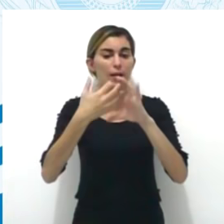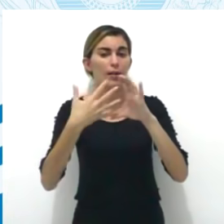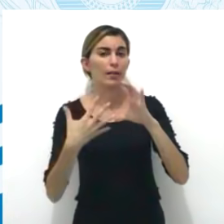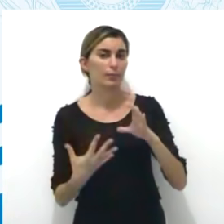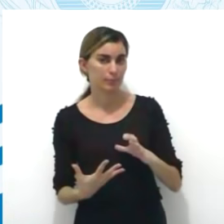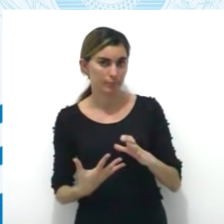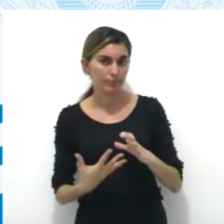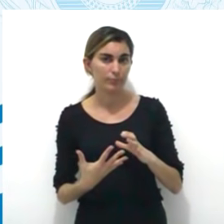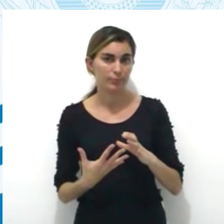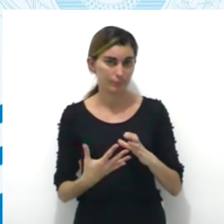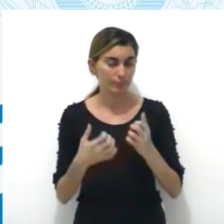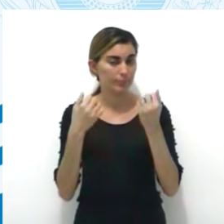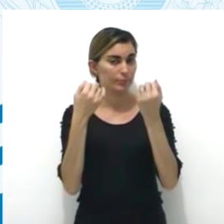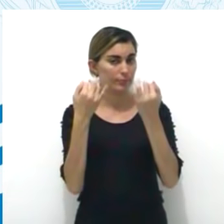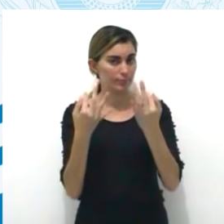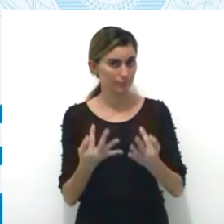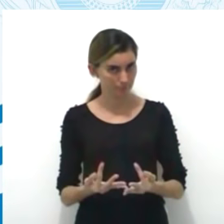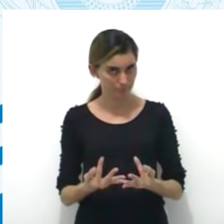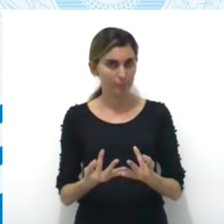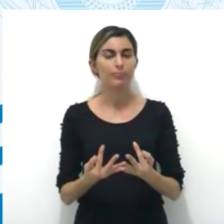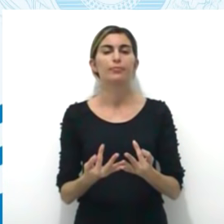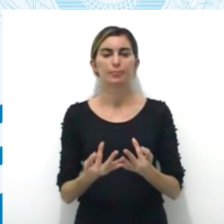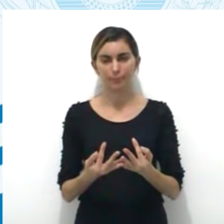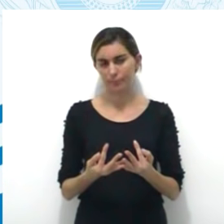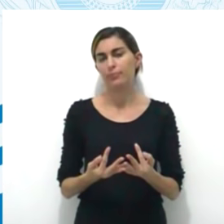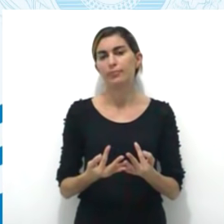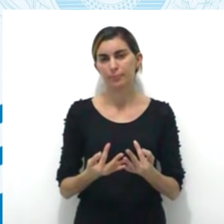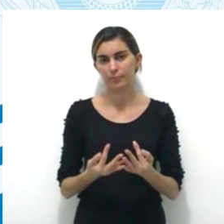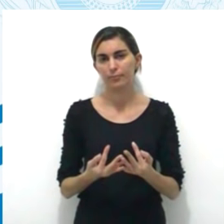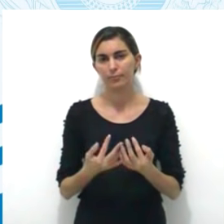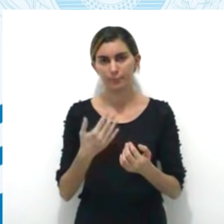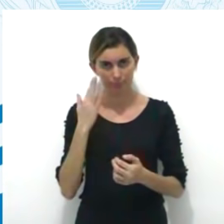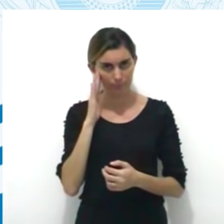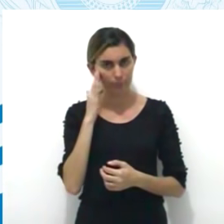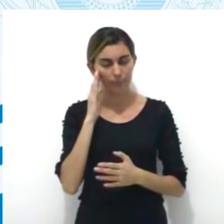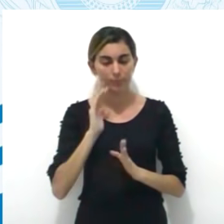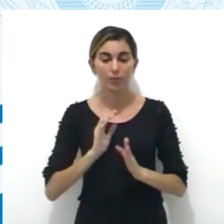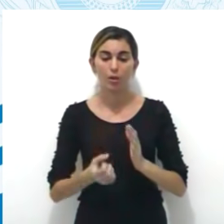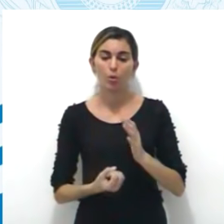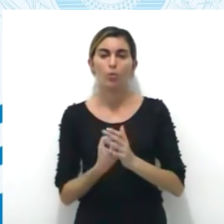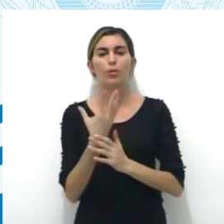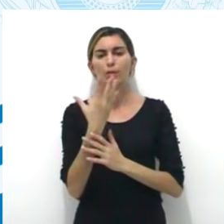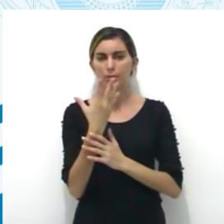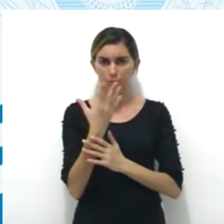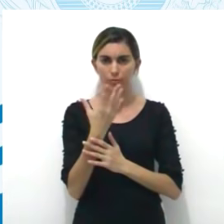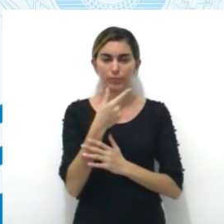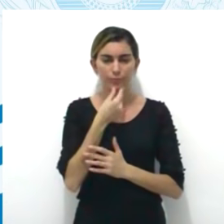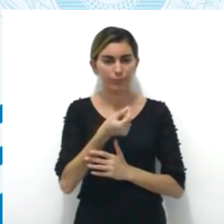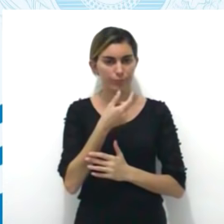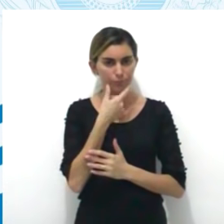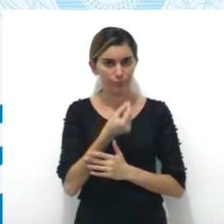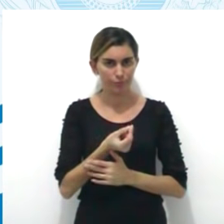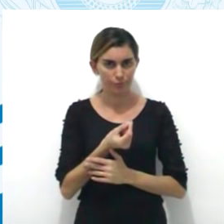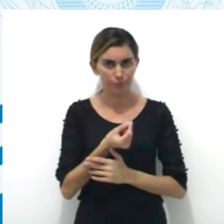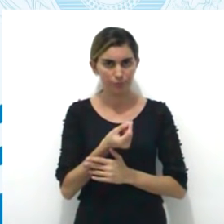comum, declarou Charles Darwin no livro A Origem do Homem, publicado